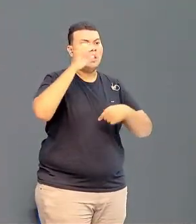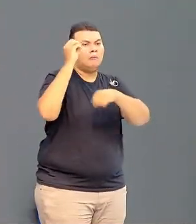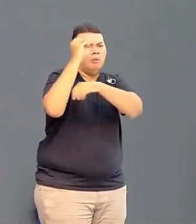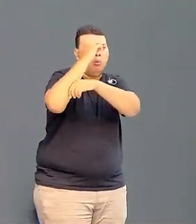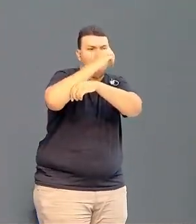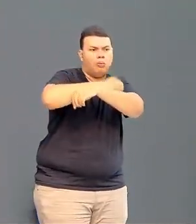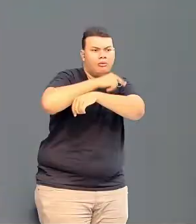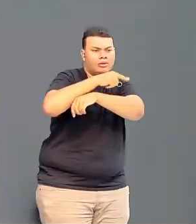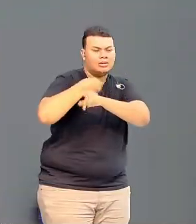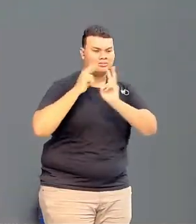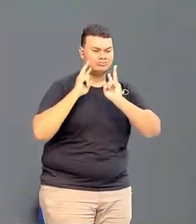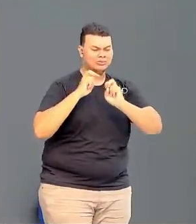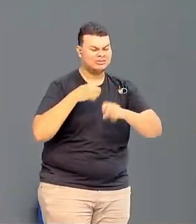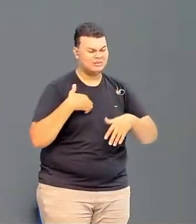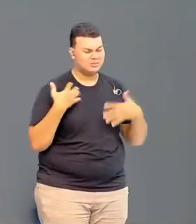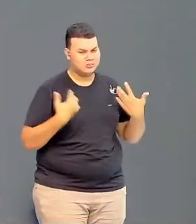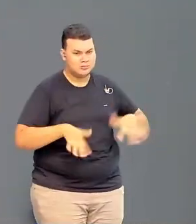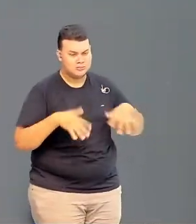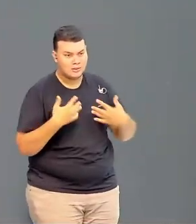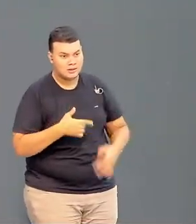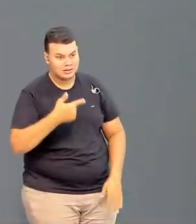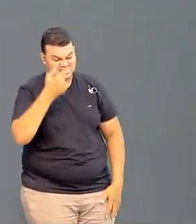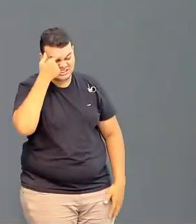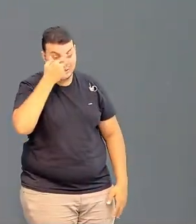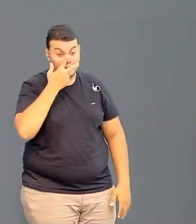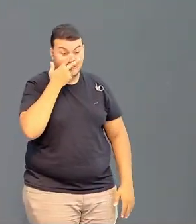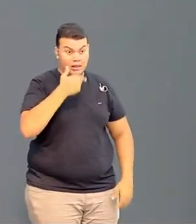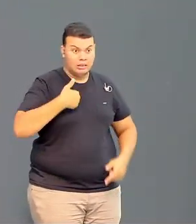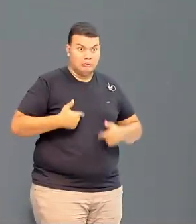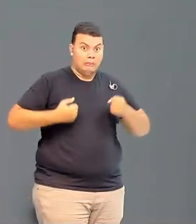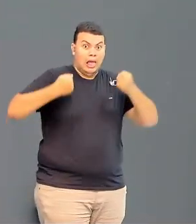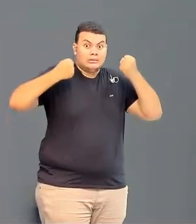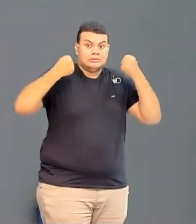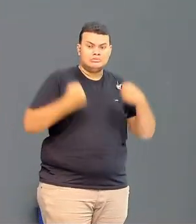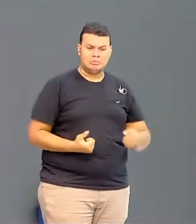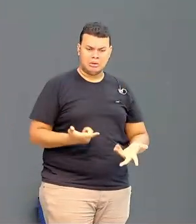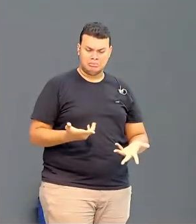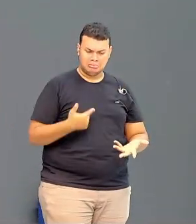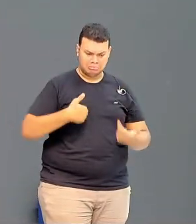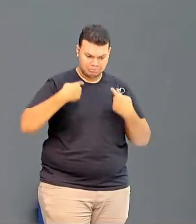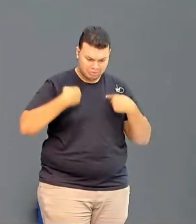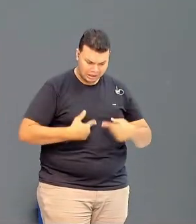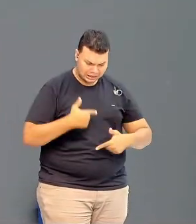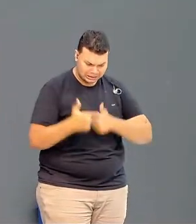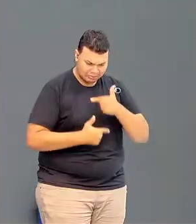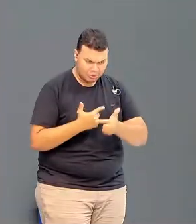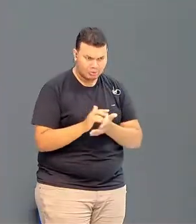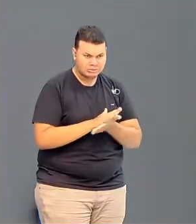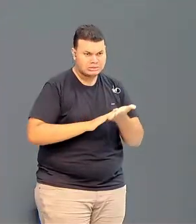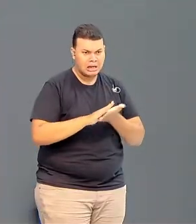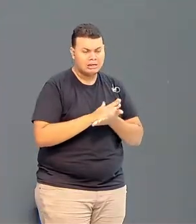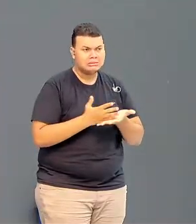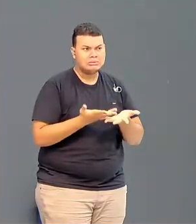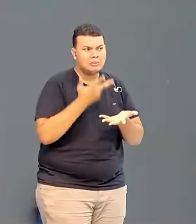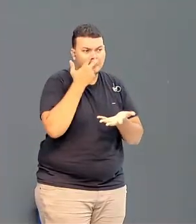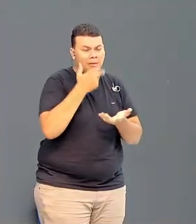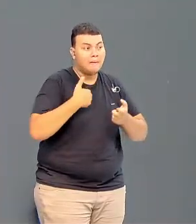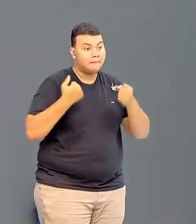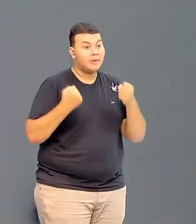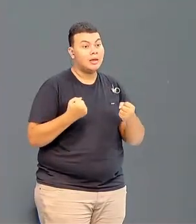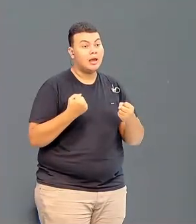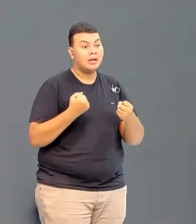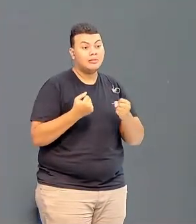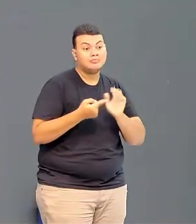Deus do céu, parece que eu estou carregando uma tonelada, e você diz: mas eu não fiz muito esforço físico. Pois